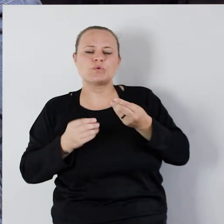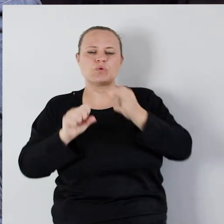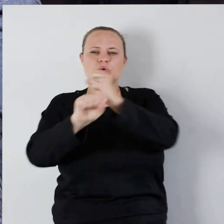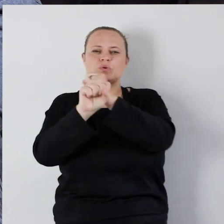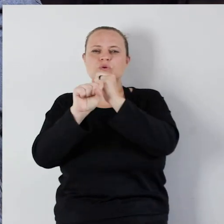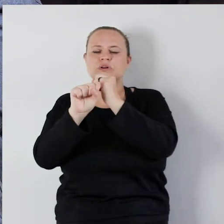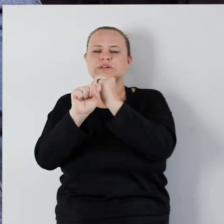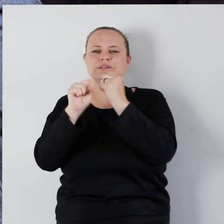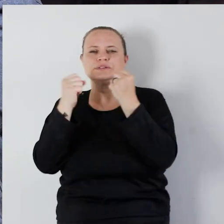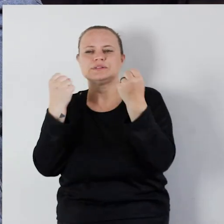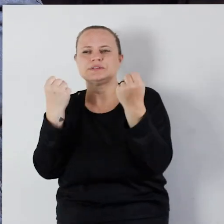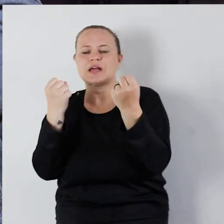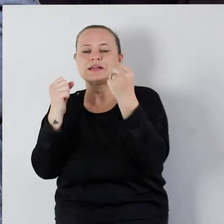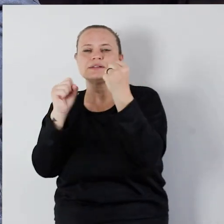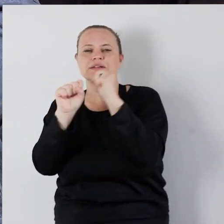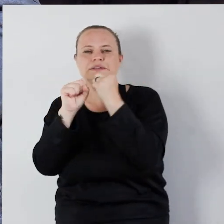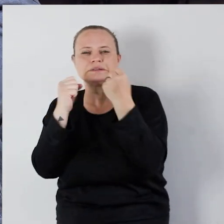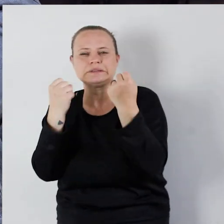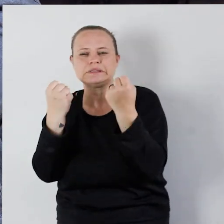melhor,